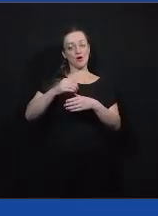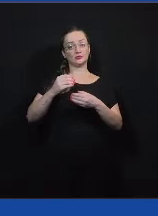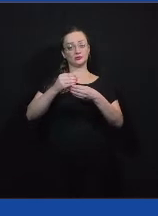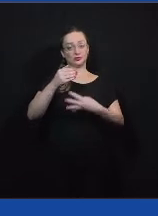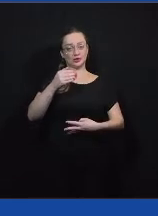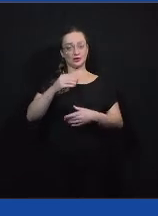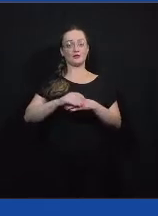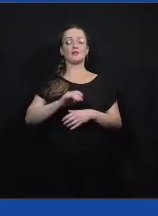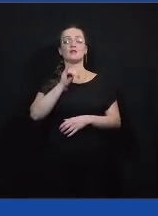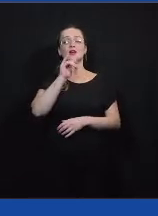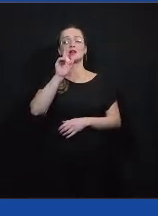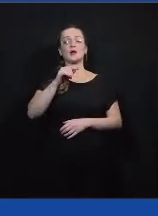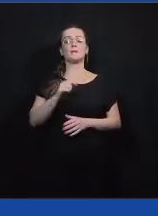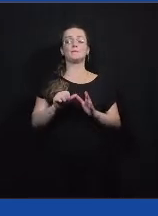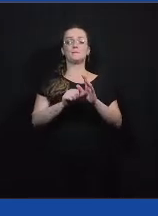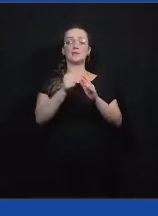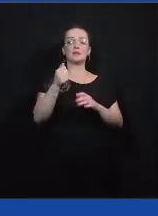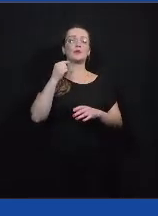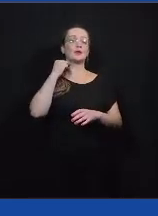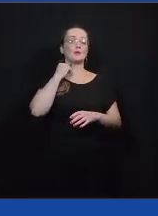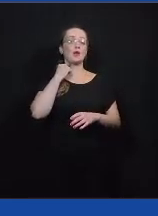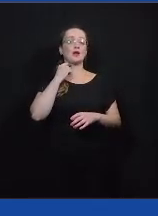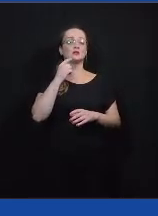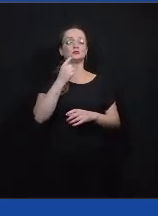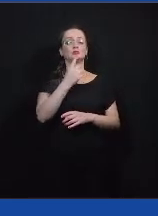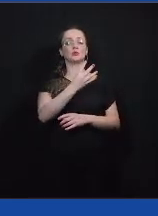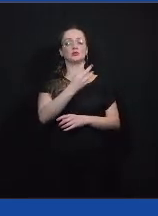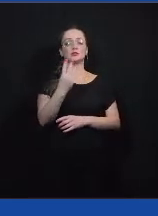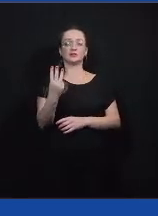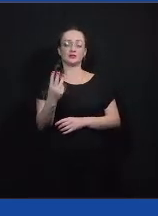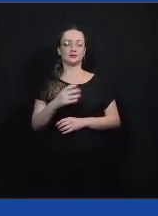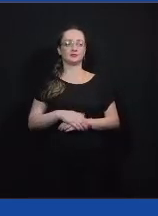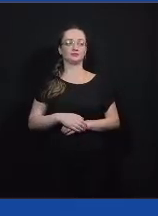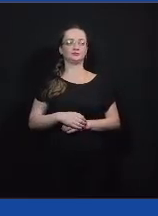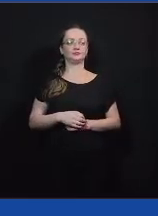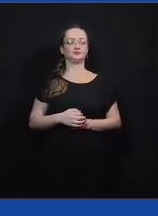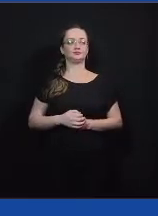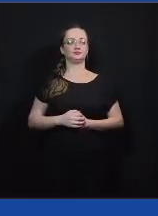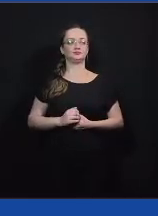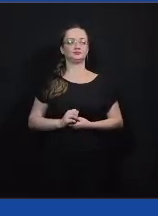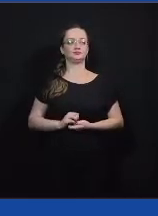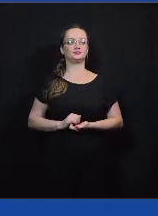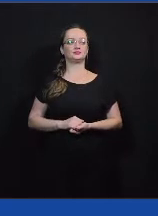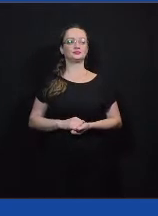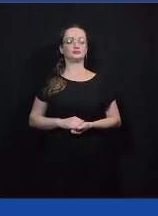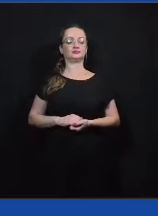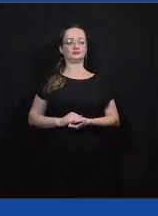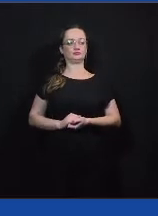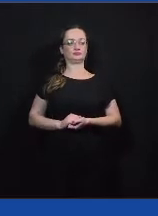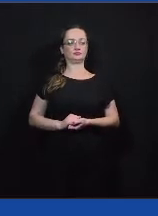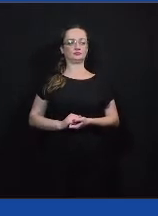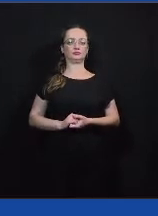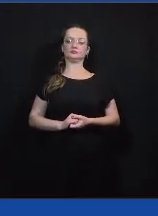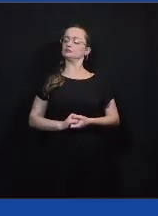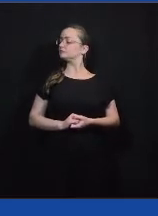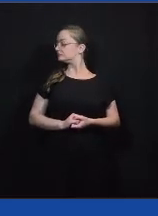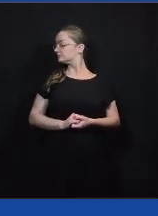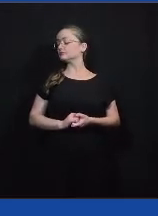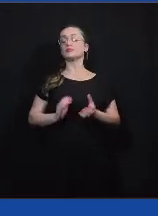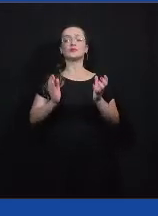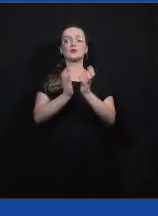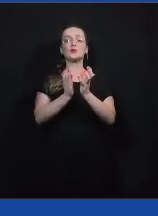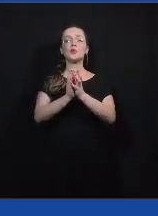maio de 43 só quem mandou fazer sempre só depois né Então pessoal aí do pessoal aí no YouTube